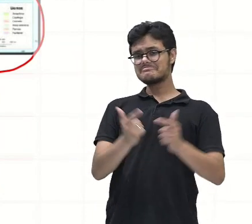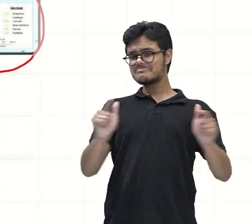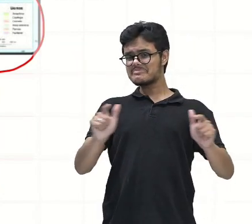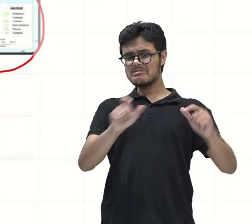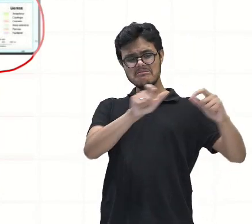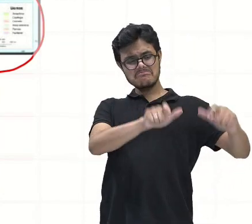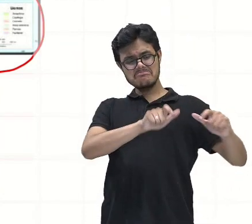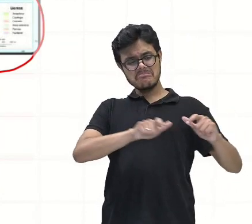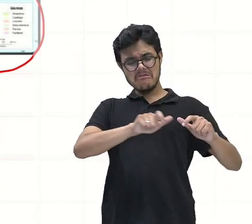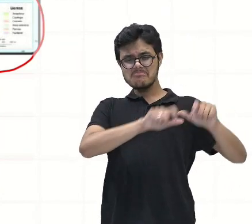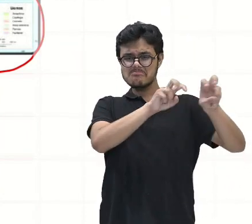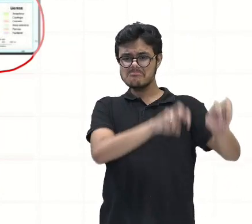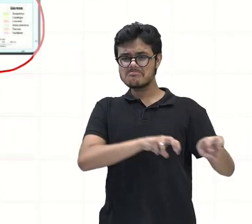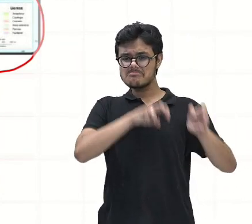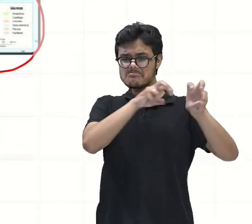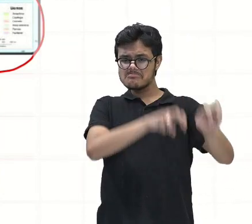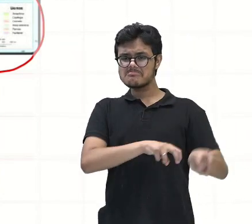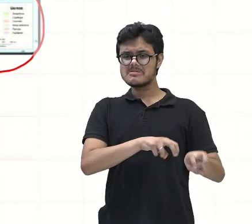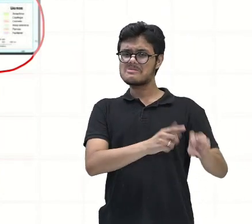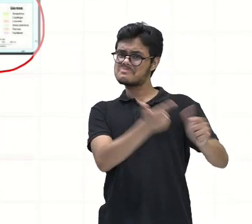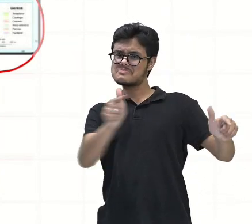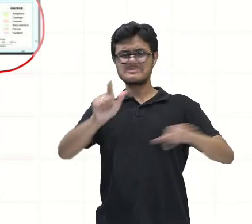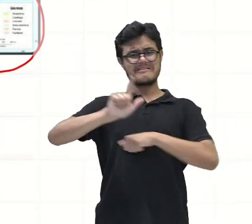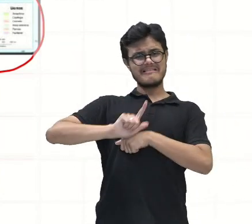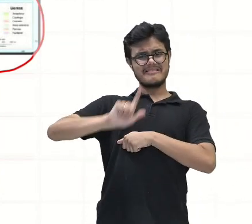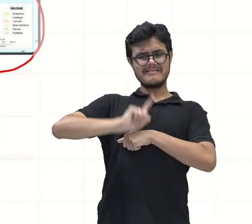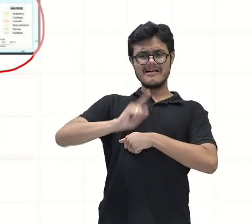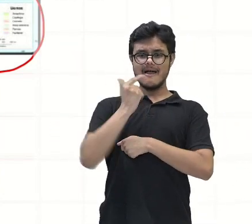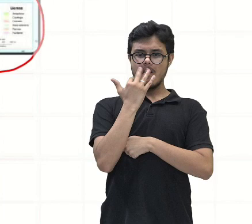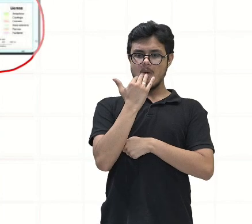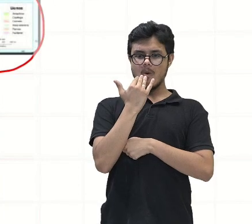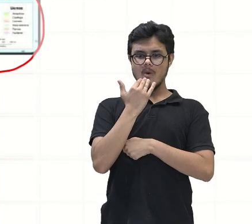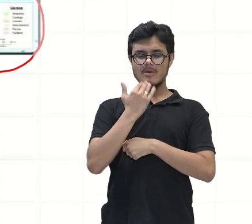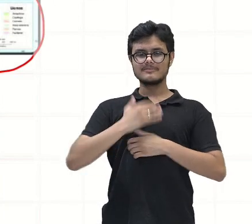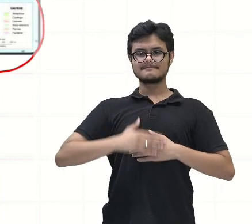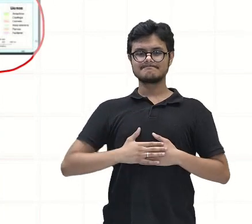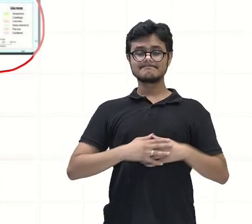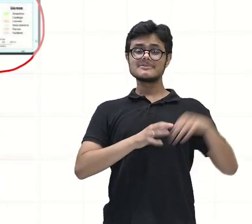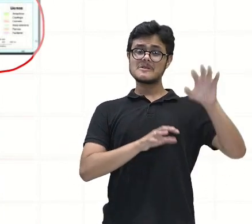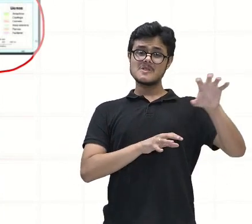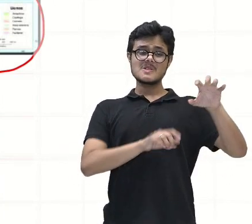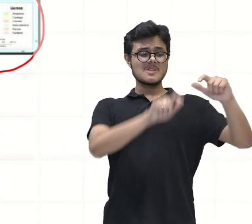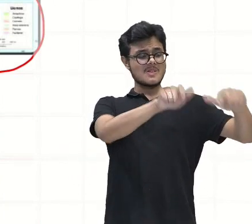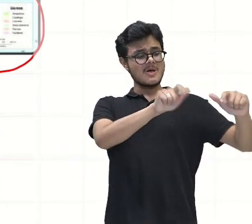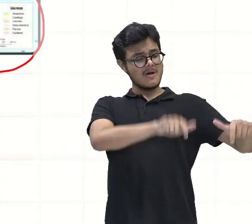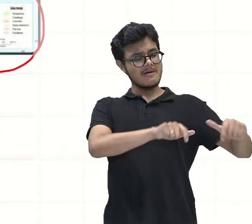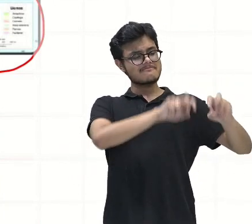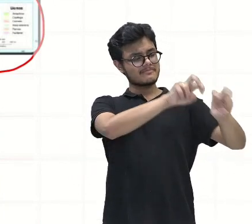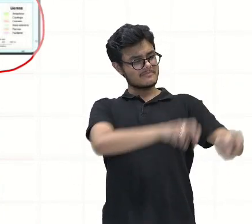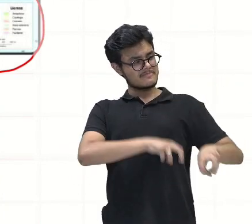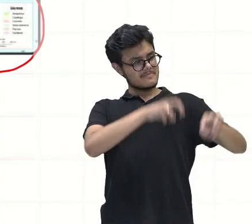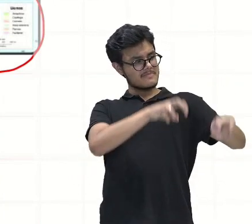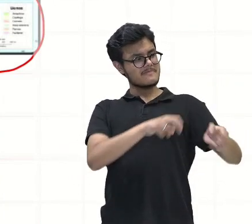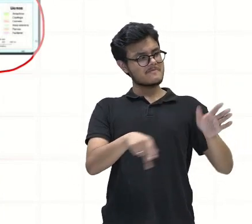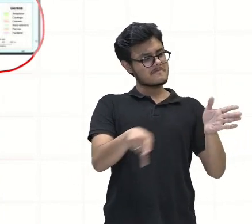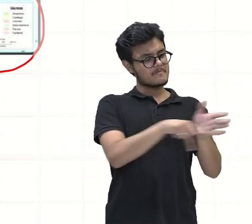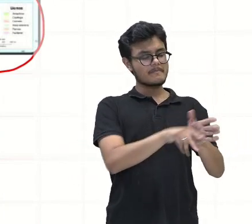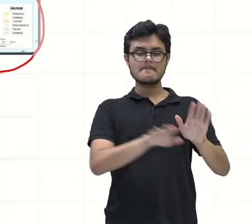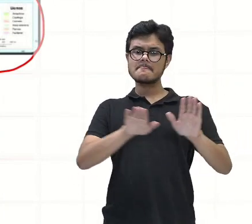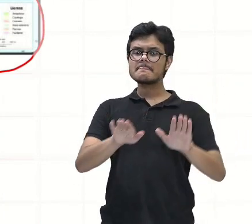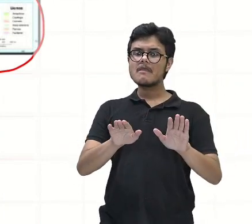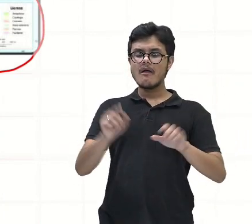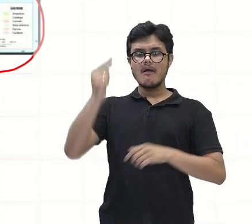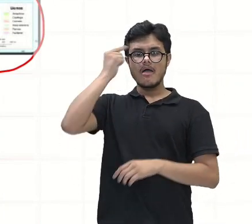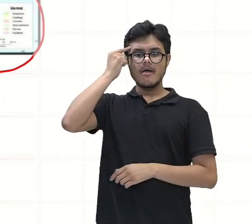quase a distribuição da cor lilá que representa esses estabelecimentos agropecuários E aí a gente